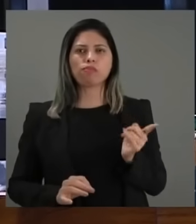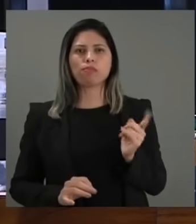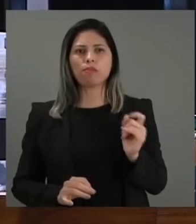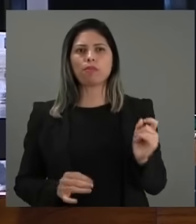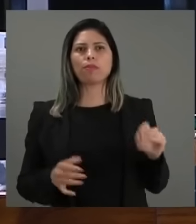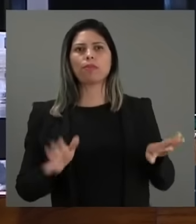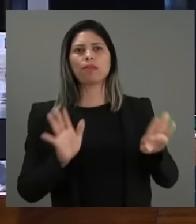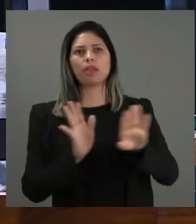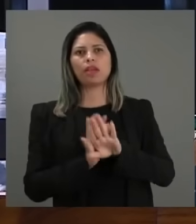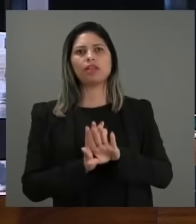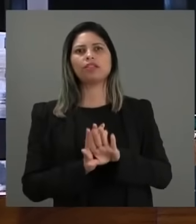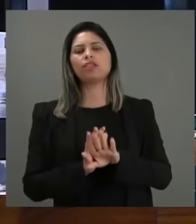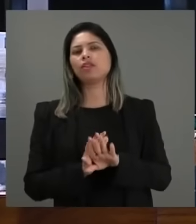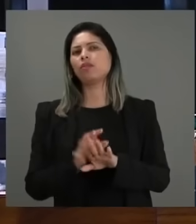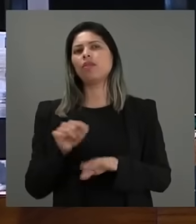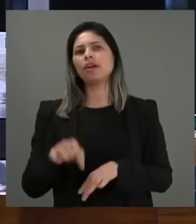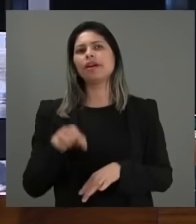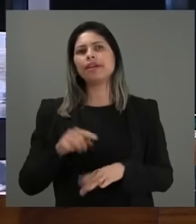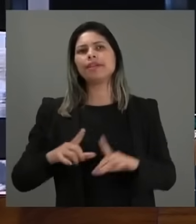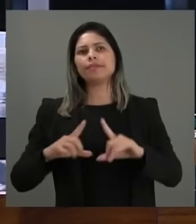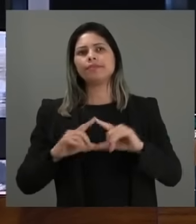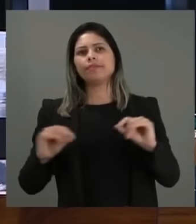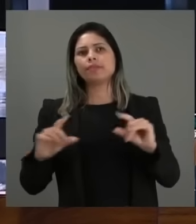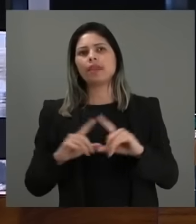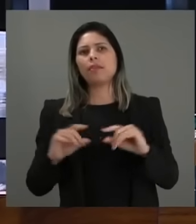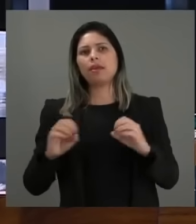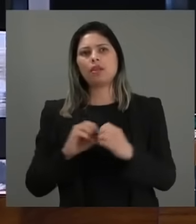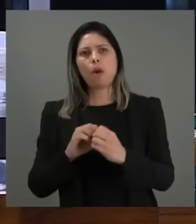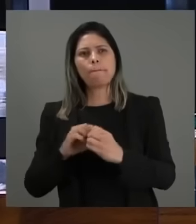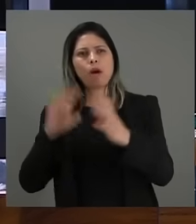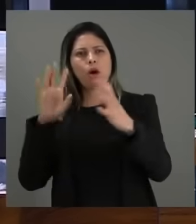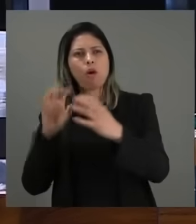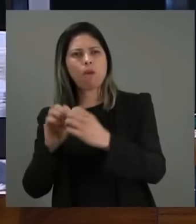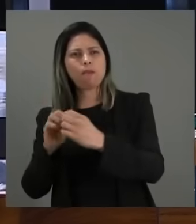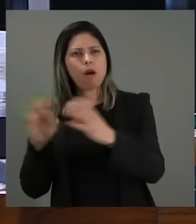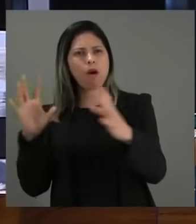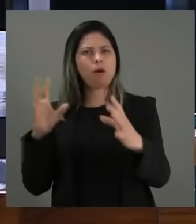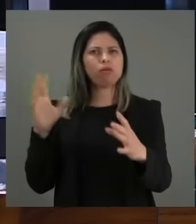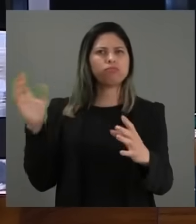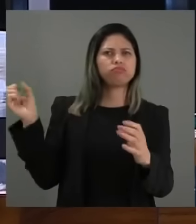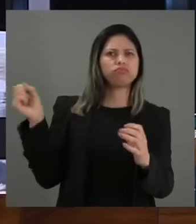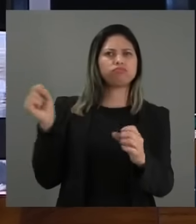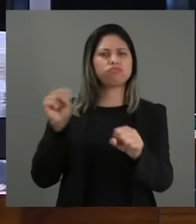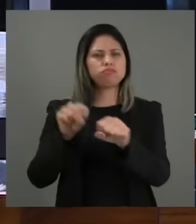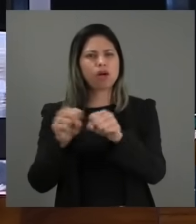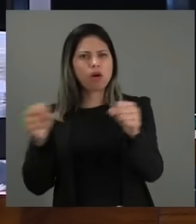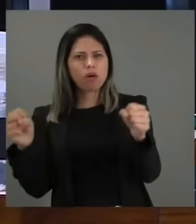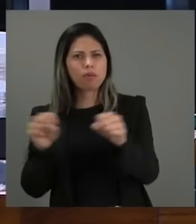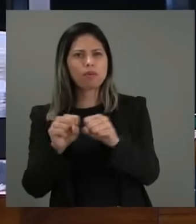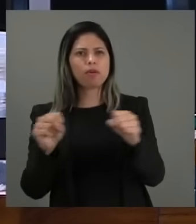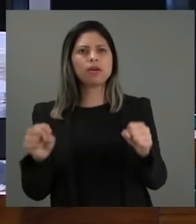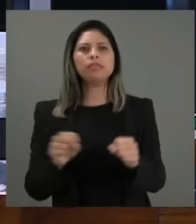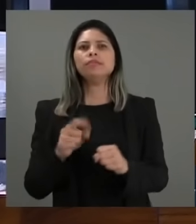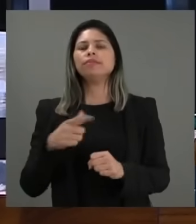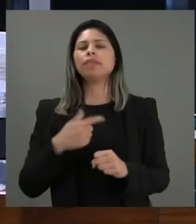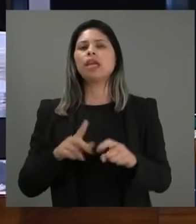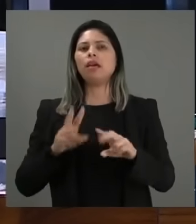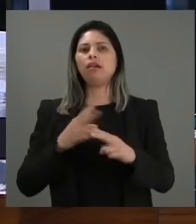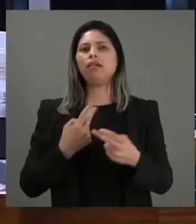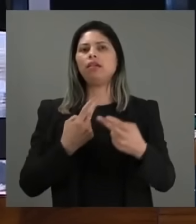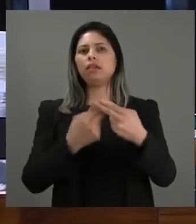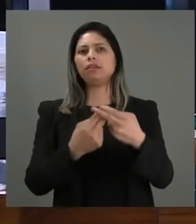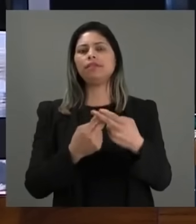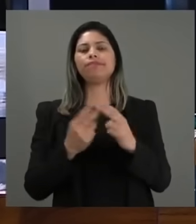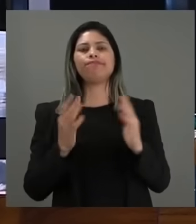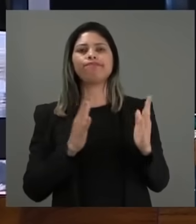a. No quebra-quebra, bomba para lá, bomba para cá, ele se abrigou e estava 10 meses preso. Então, é